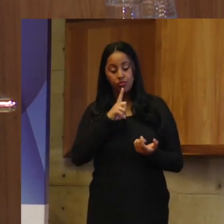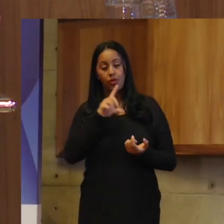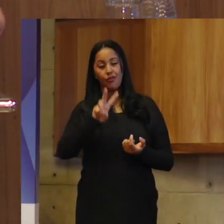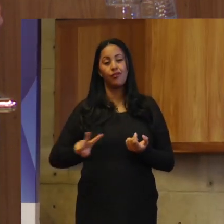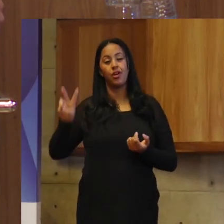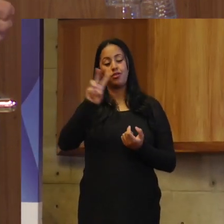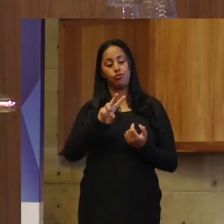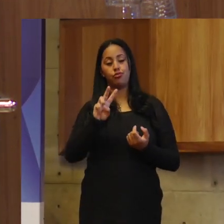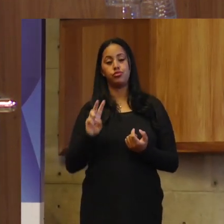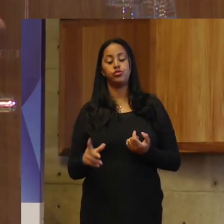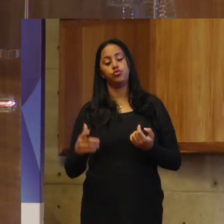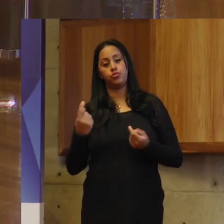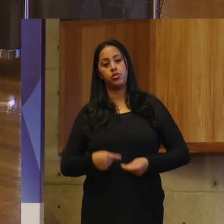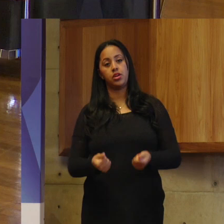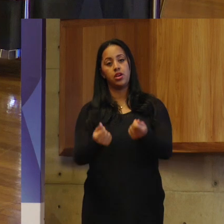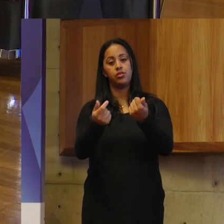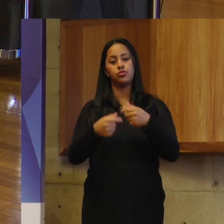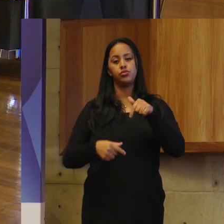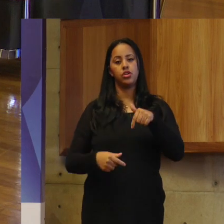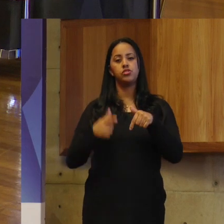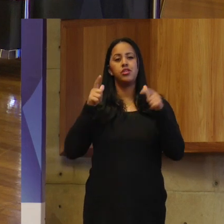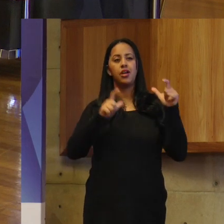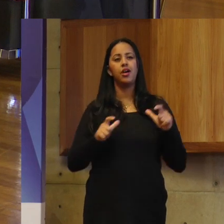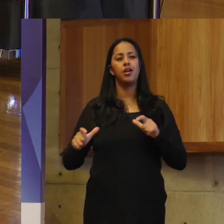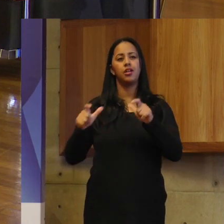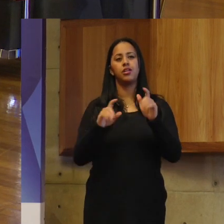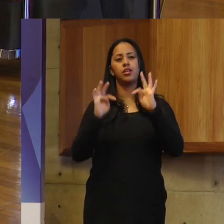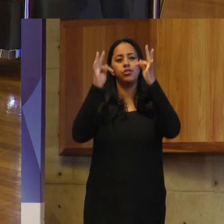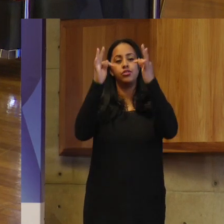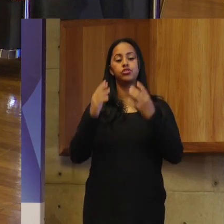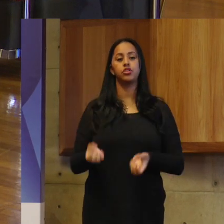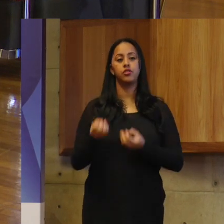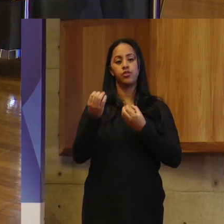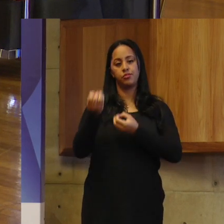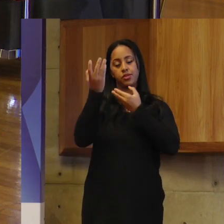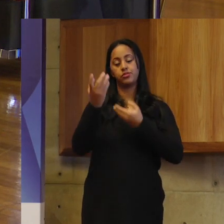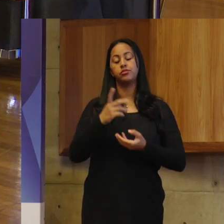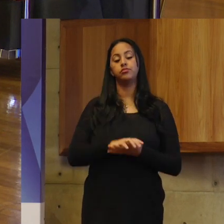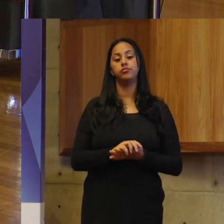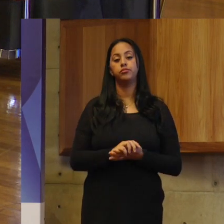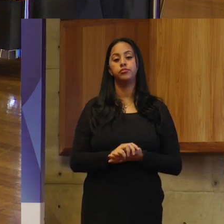7 são da área de tecnologia de informação, todas intensivas em CTI, ciência, tecnologia